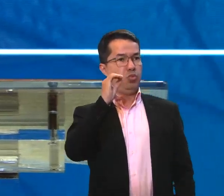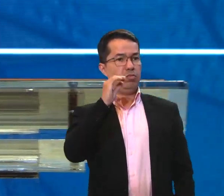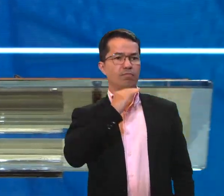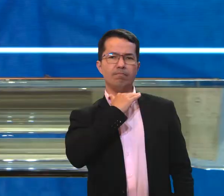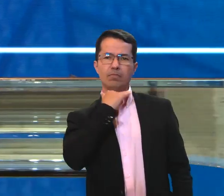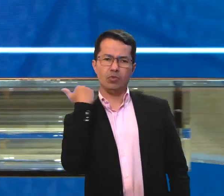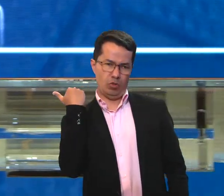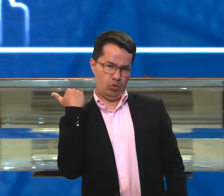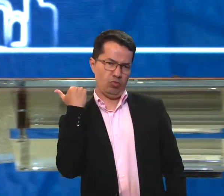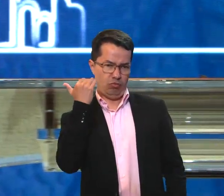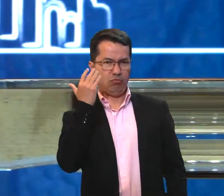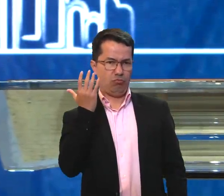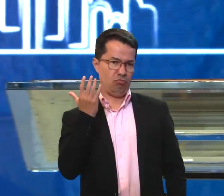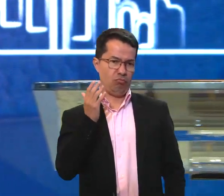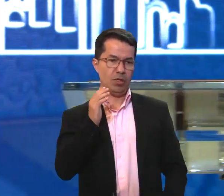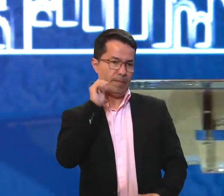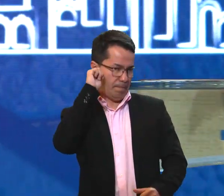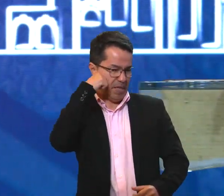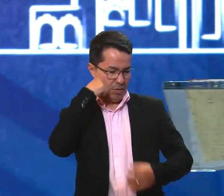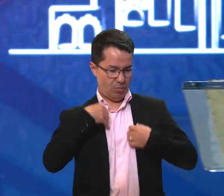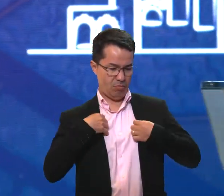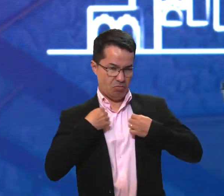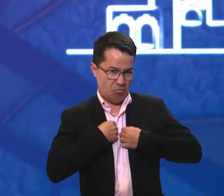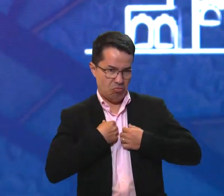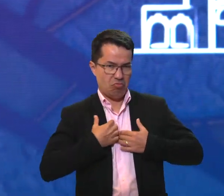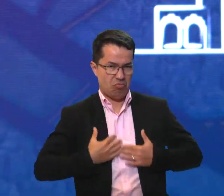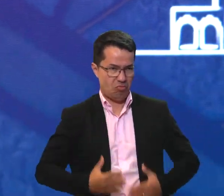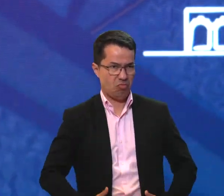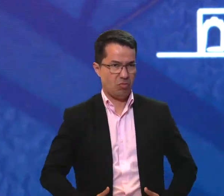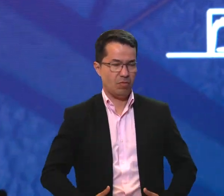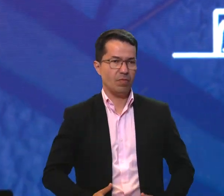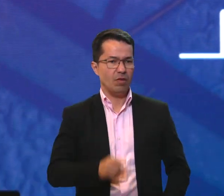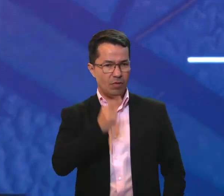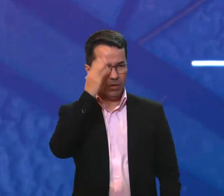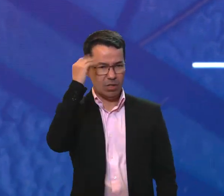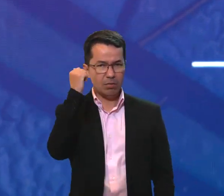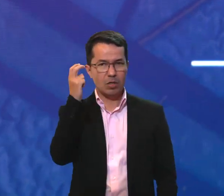cultura tem o seu jeito de dizer que está de luto.